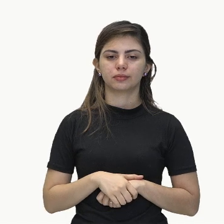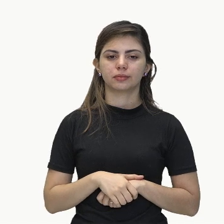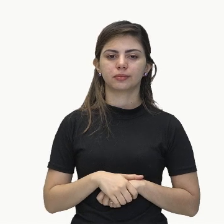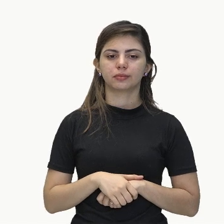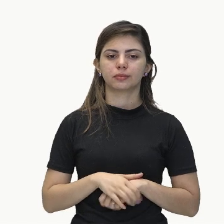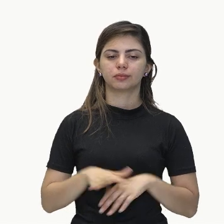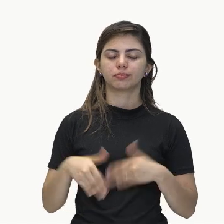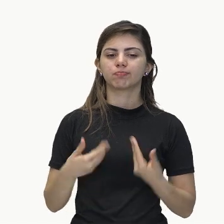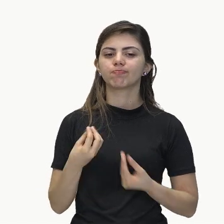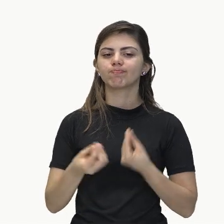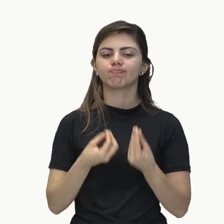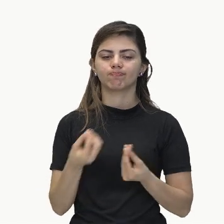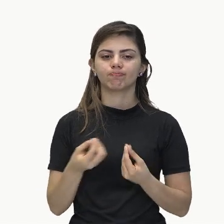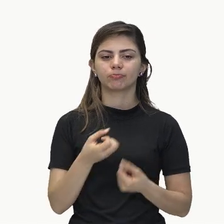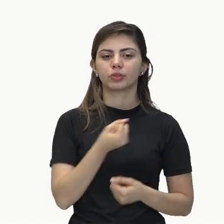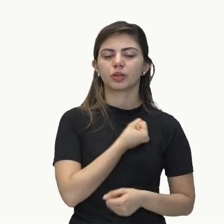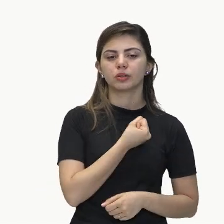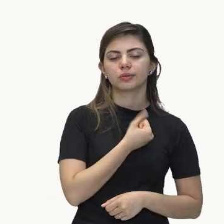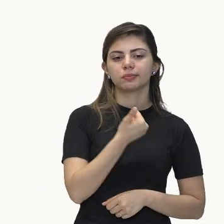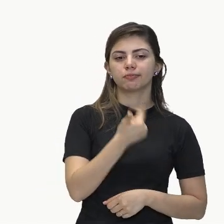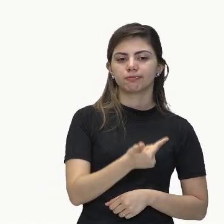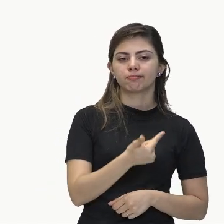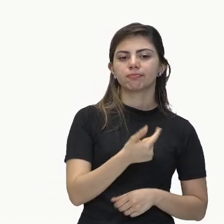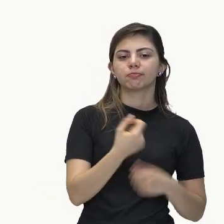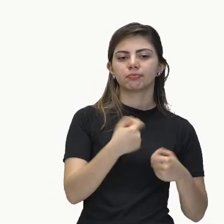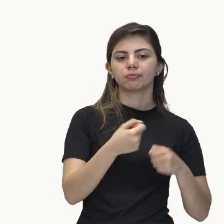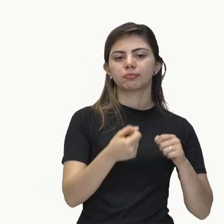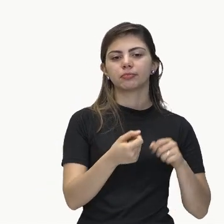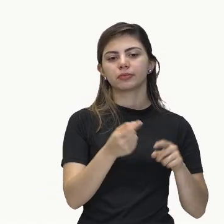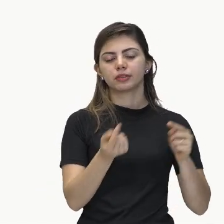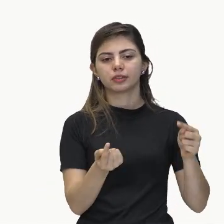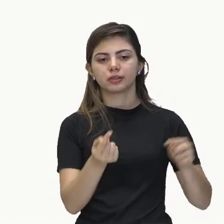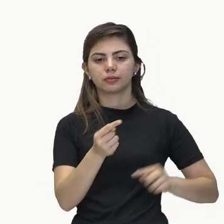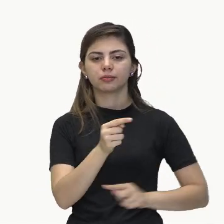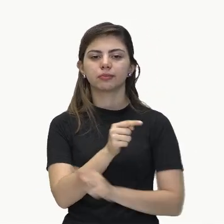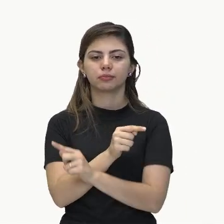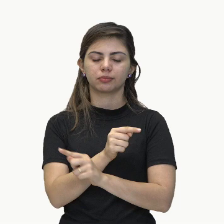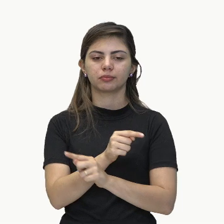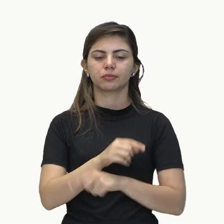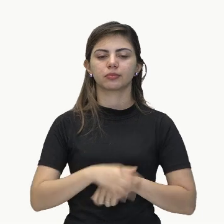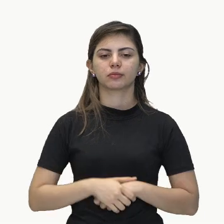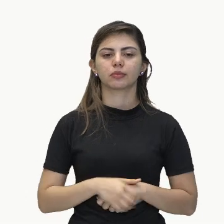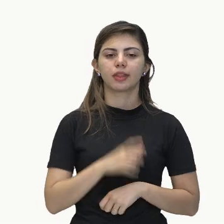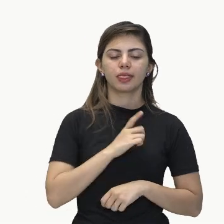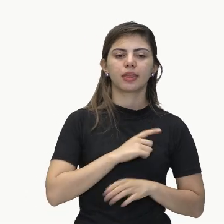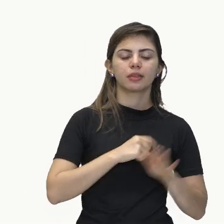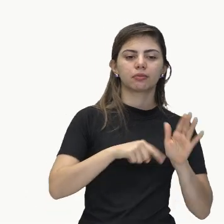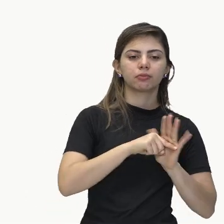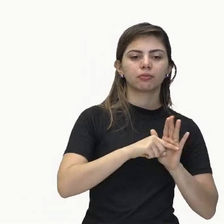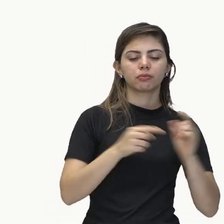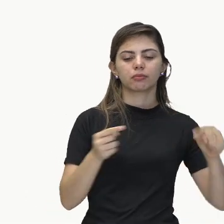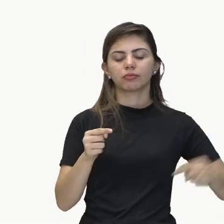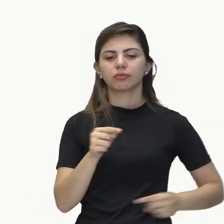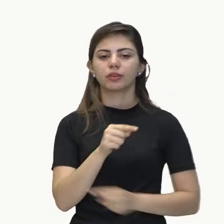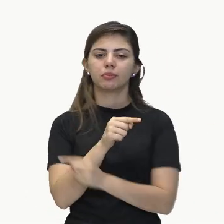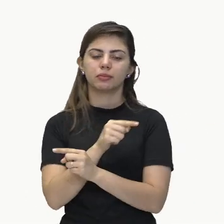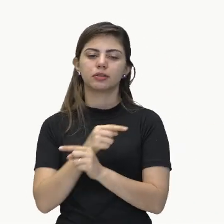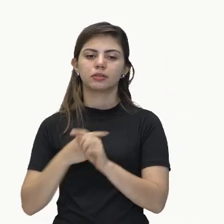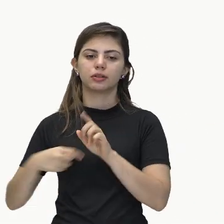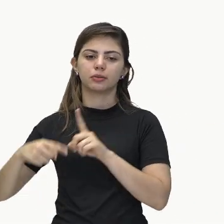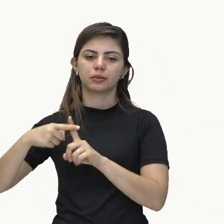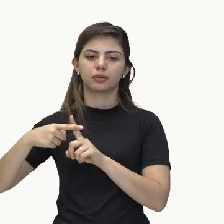Eu vou ter que tirar o 12 daqui, então ele vai passar para o outro lado com a sua operação inversa. Então, ele está